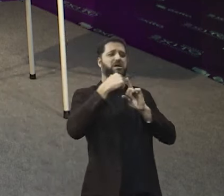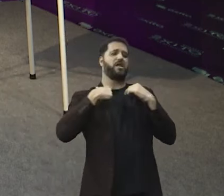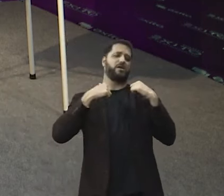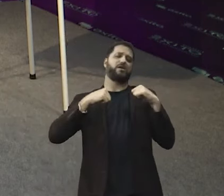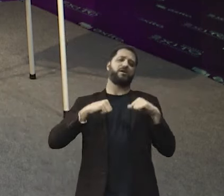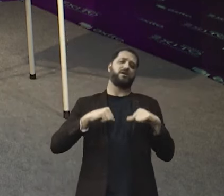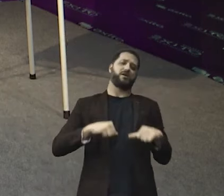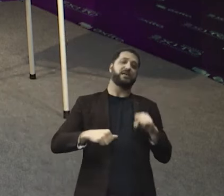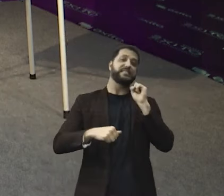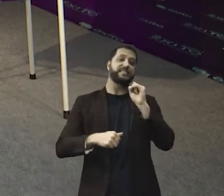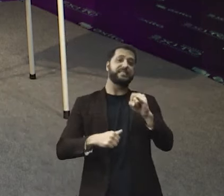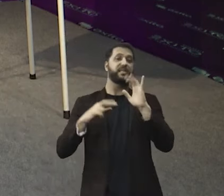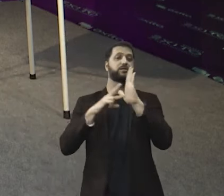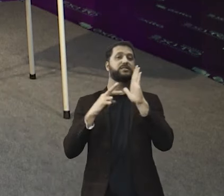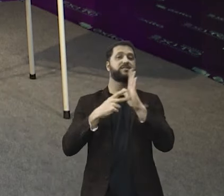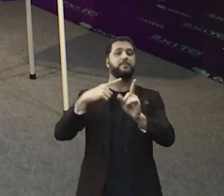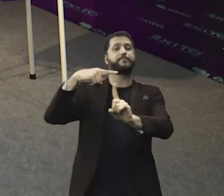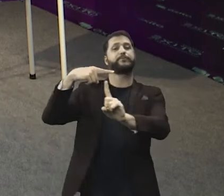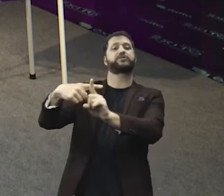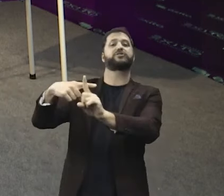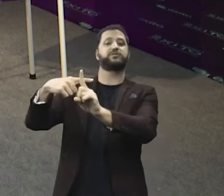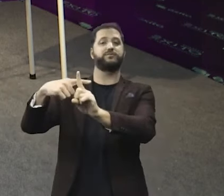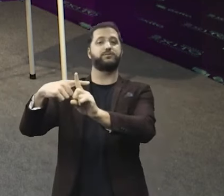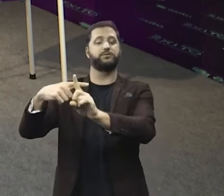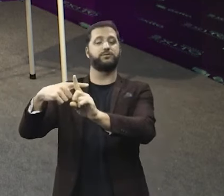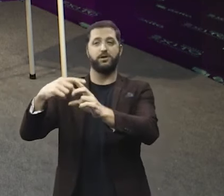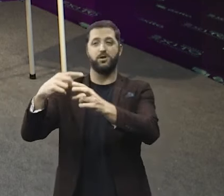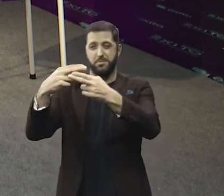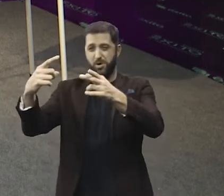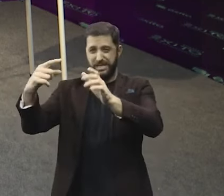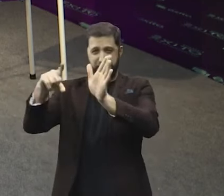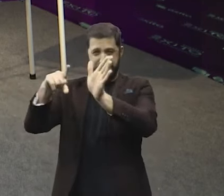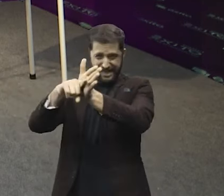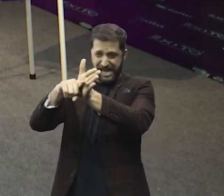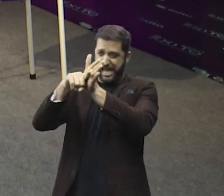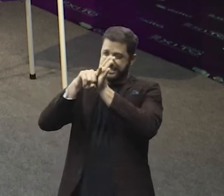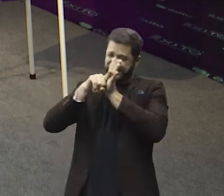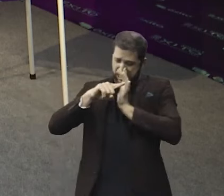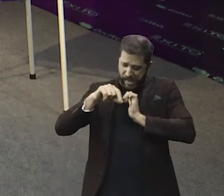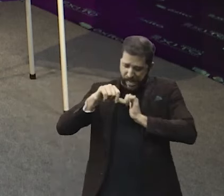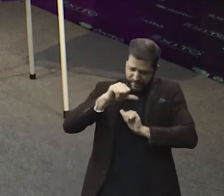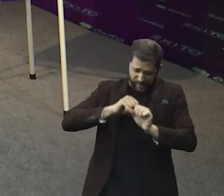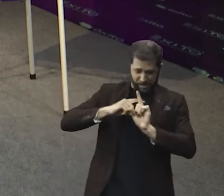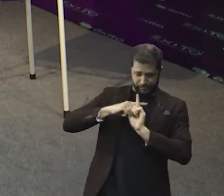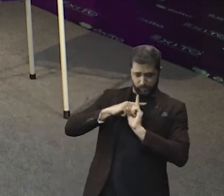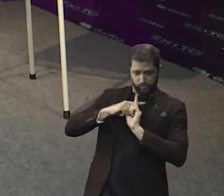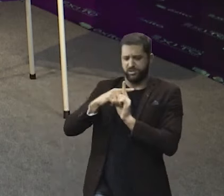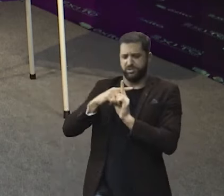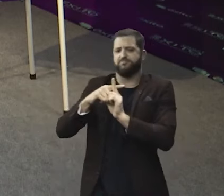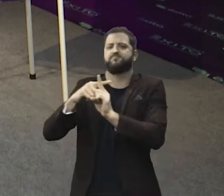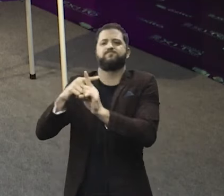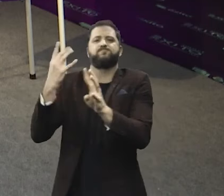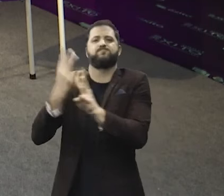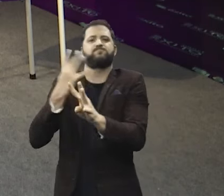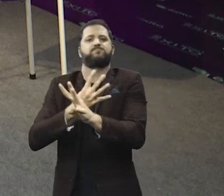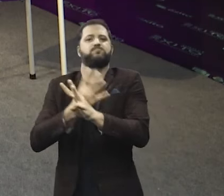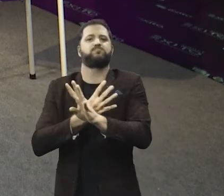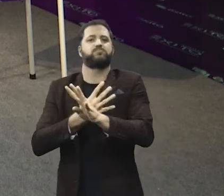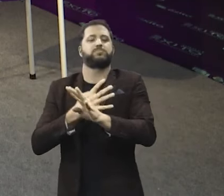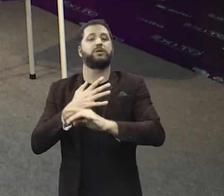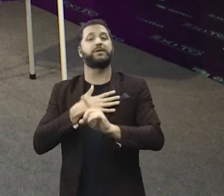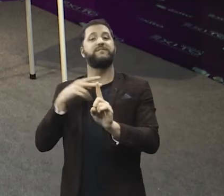um significado positivo para aquilo ou seja não são as coisas que me acontecem é como eu interpreto